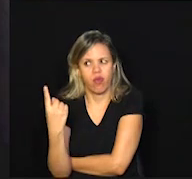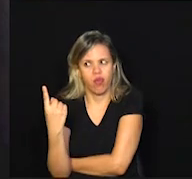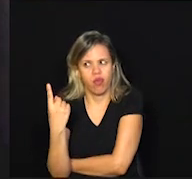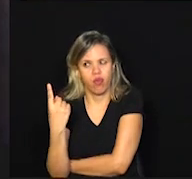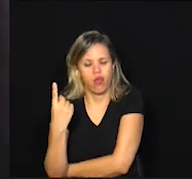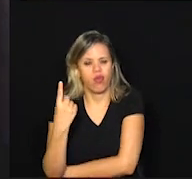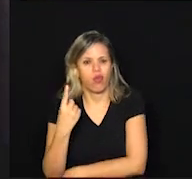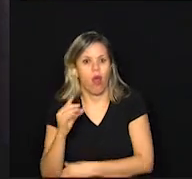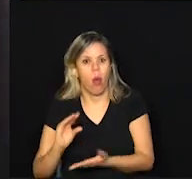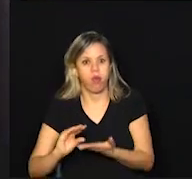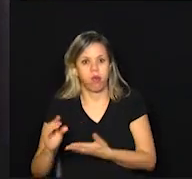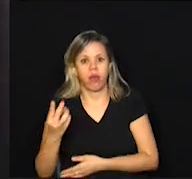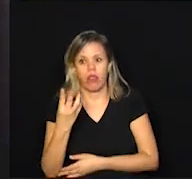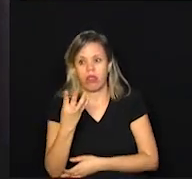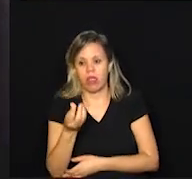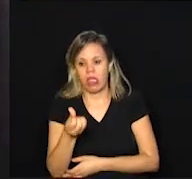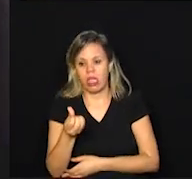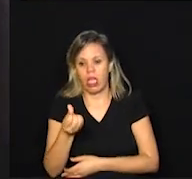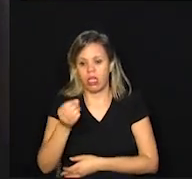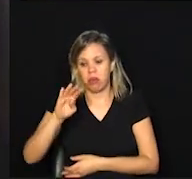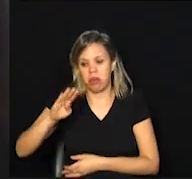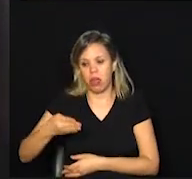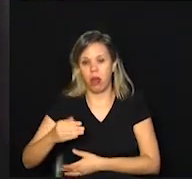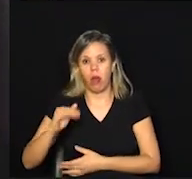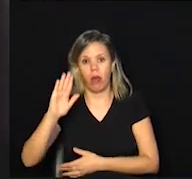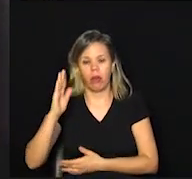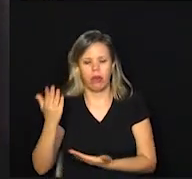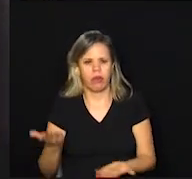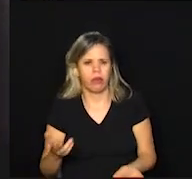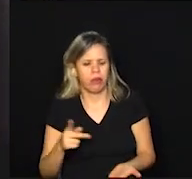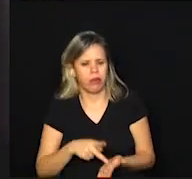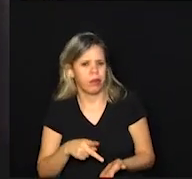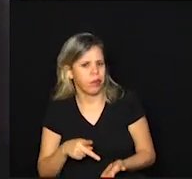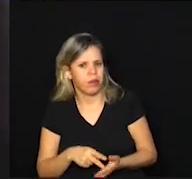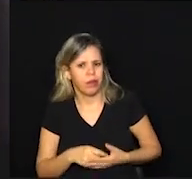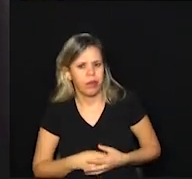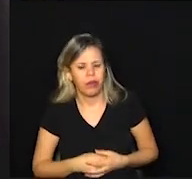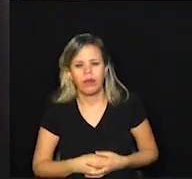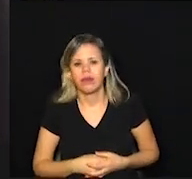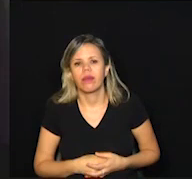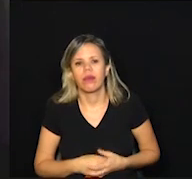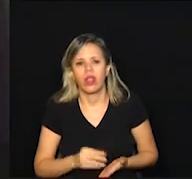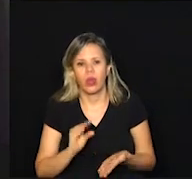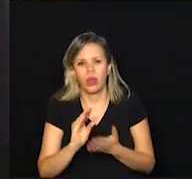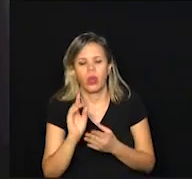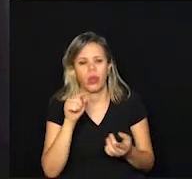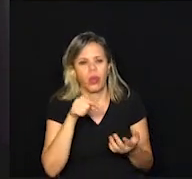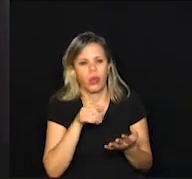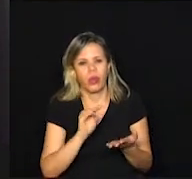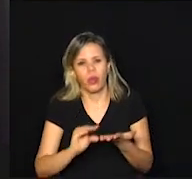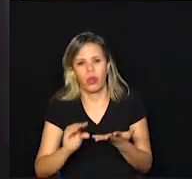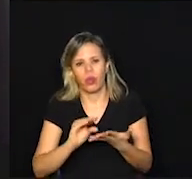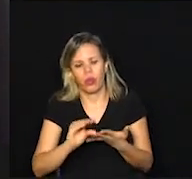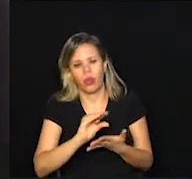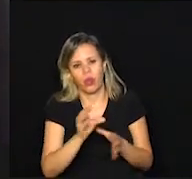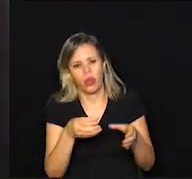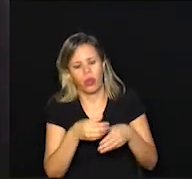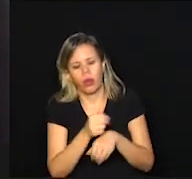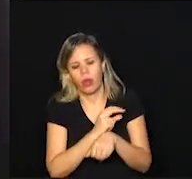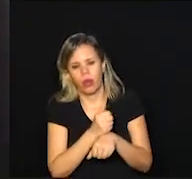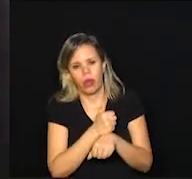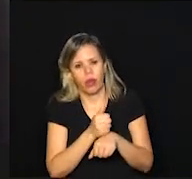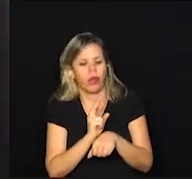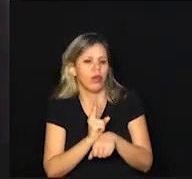orçamento de mais de seis bilhões Então na verdade é a designação de uma de uma equipe de